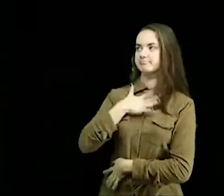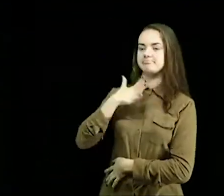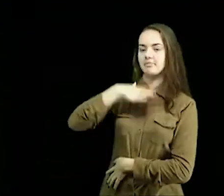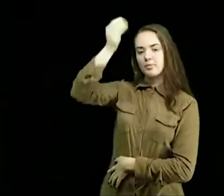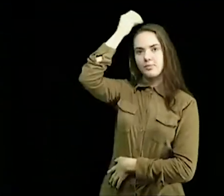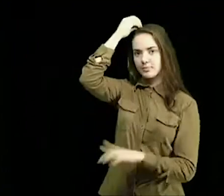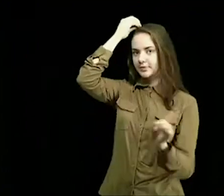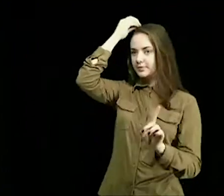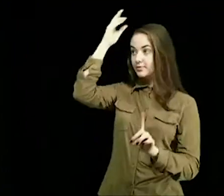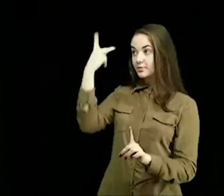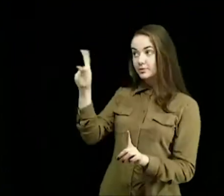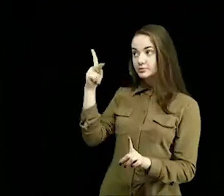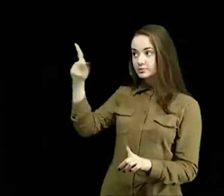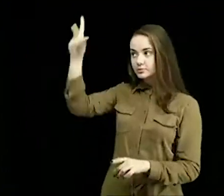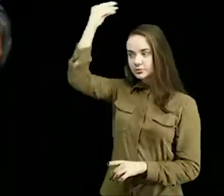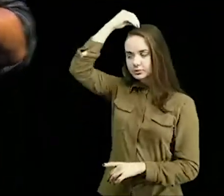tua.